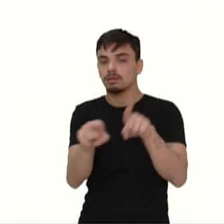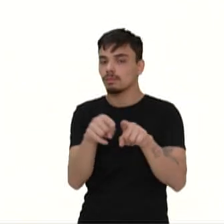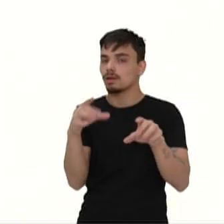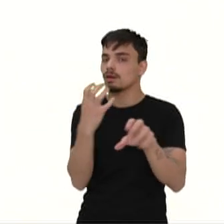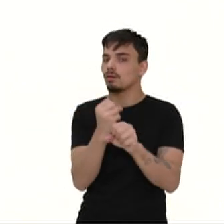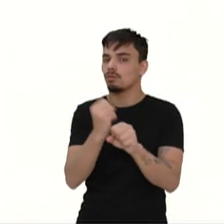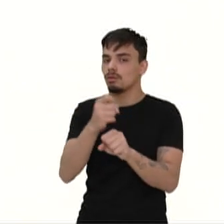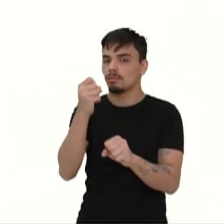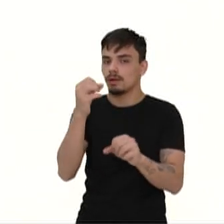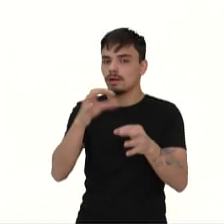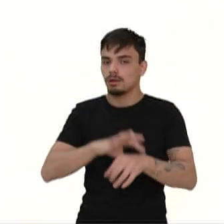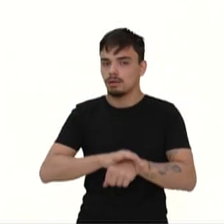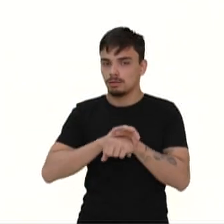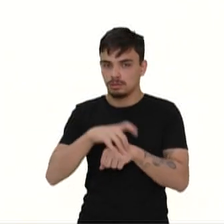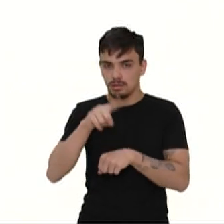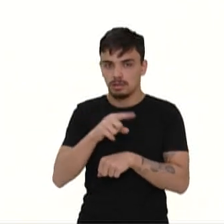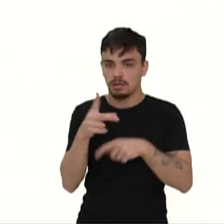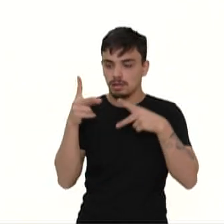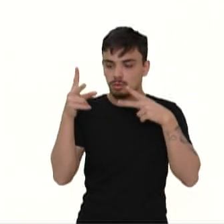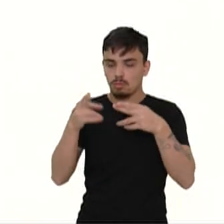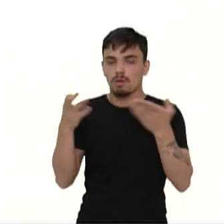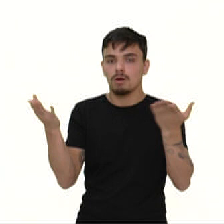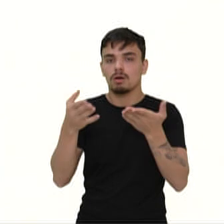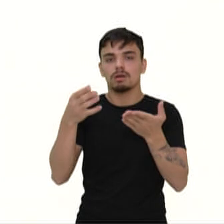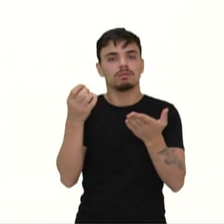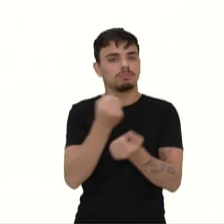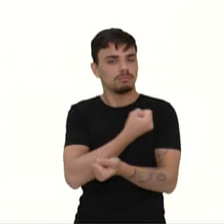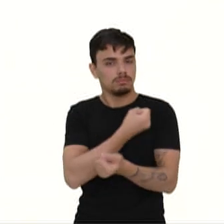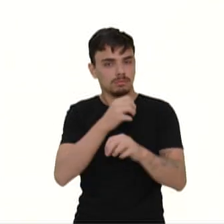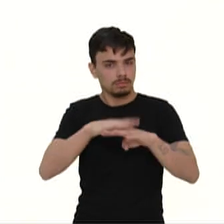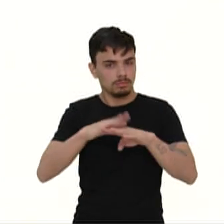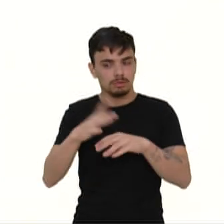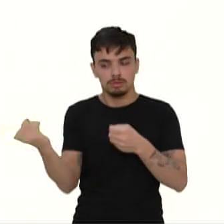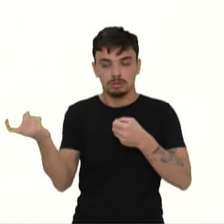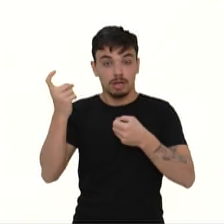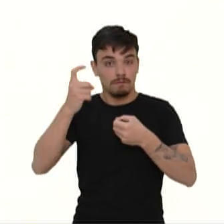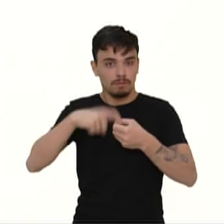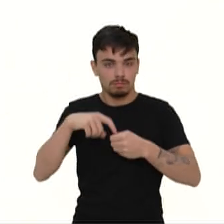que são iguais, beleza? Calcula aí, então, que eu já volto com a solução.